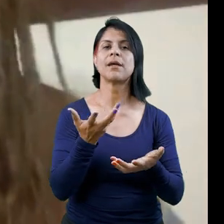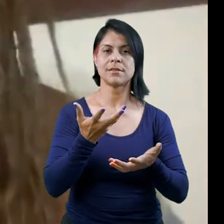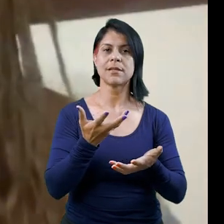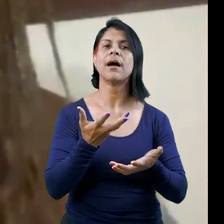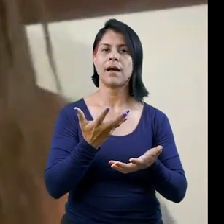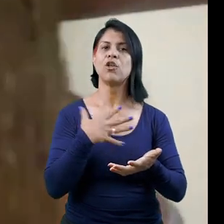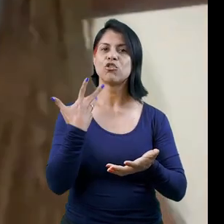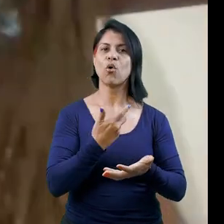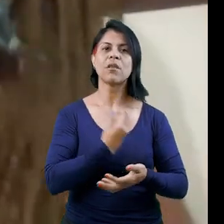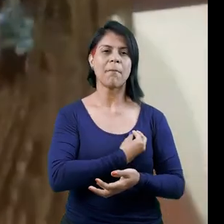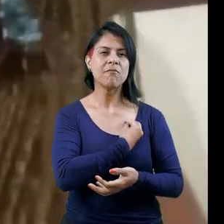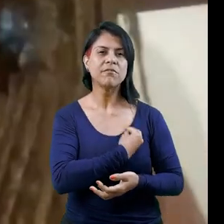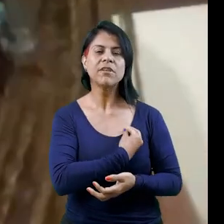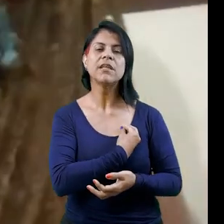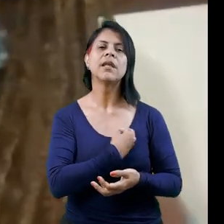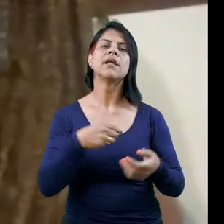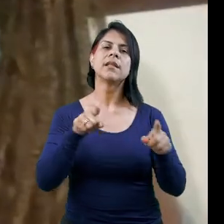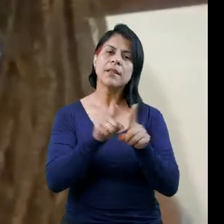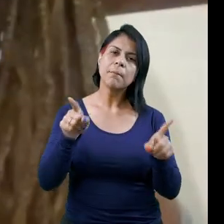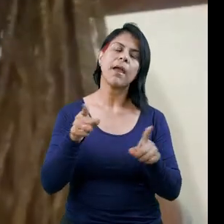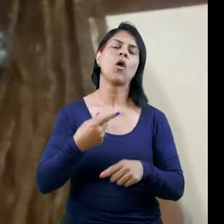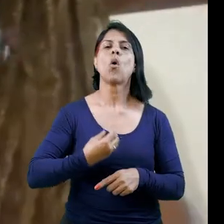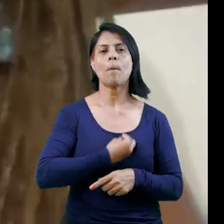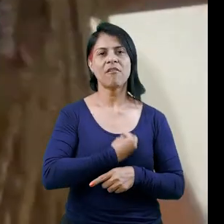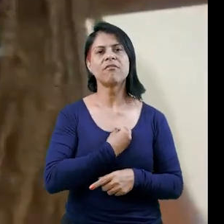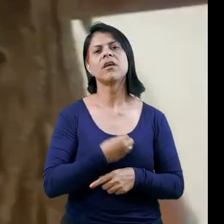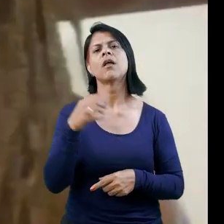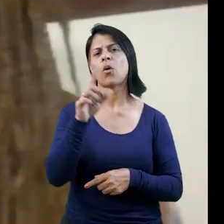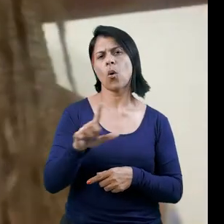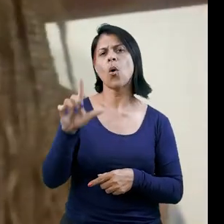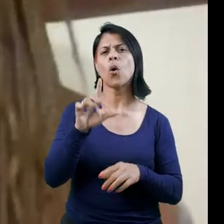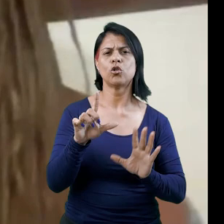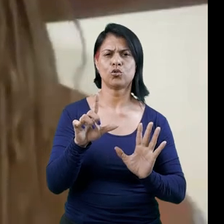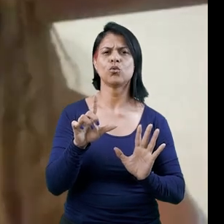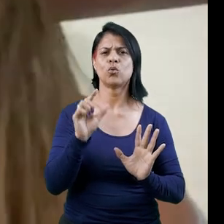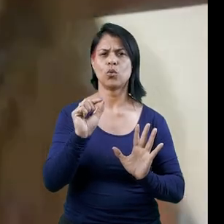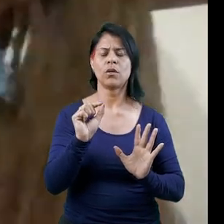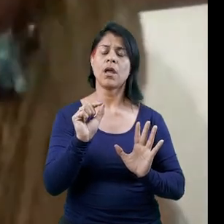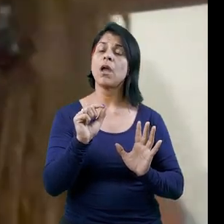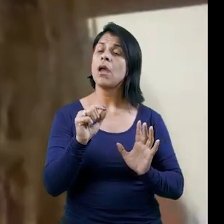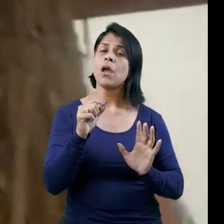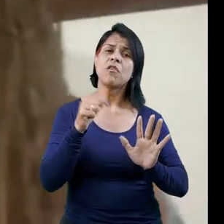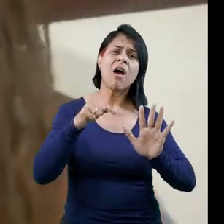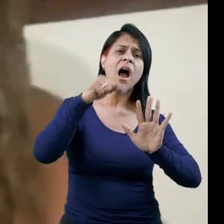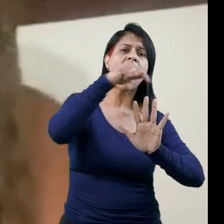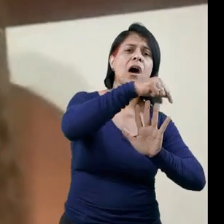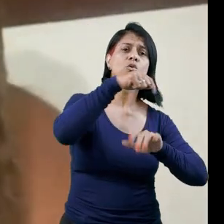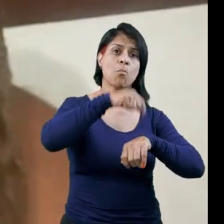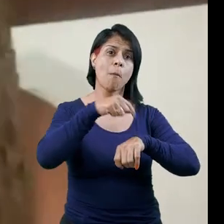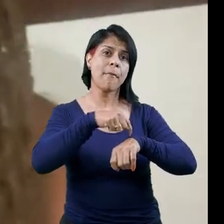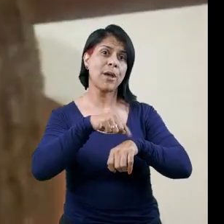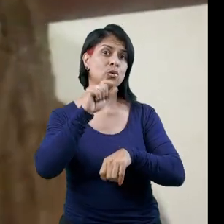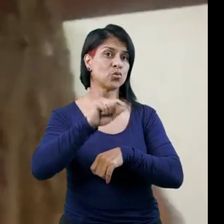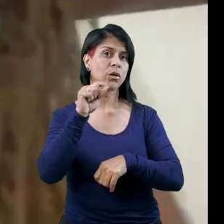toda essa vida, e uma vida, claro, em algum ponto, em muitos pontos, marcada